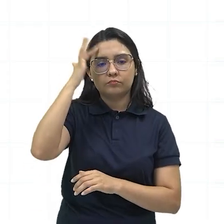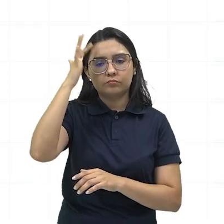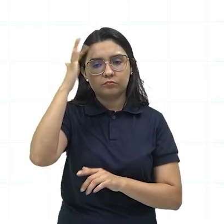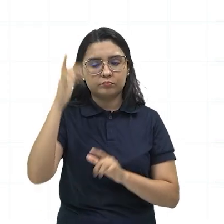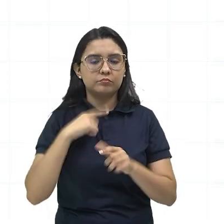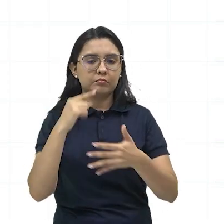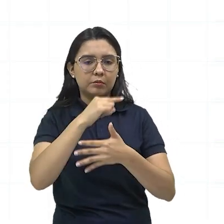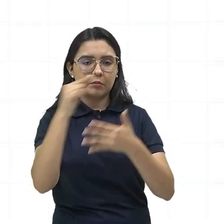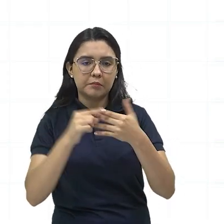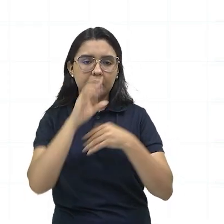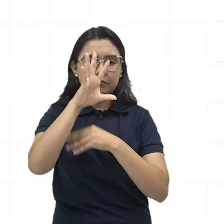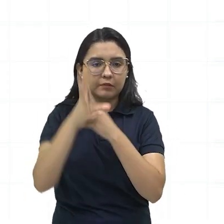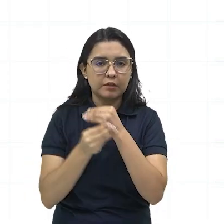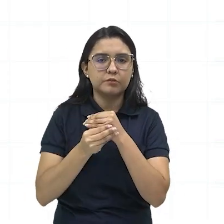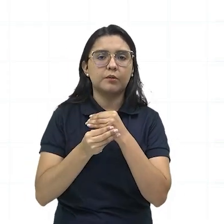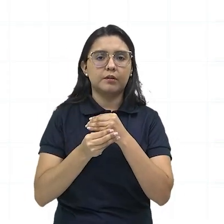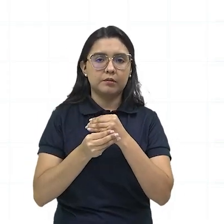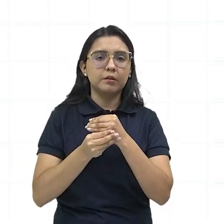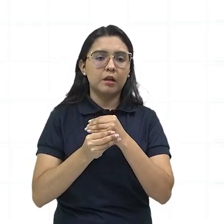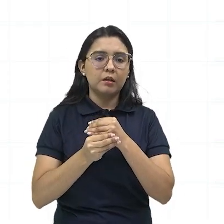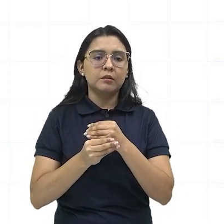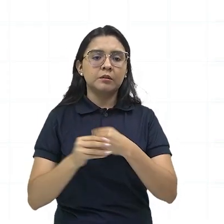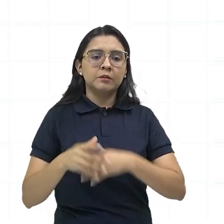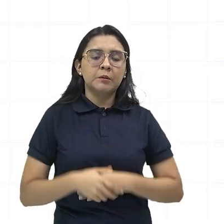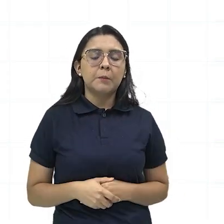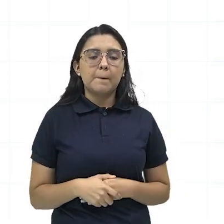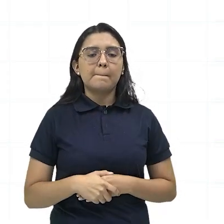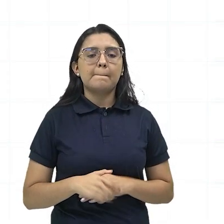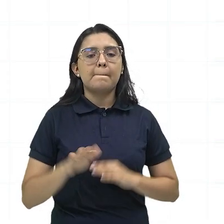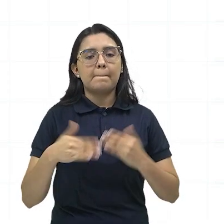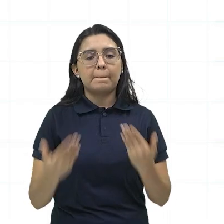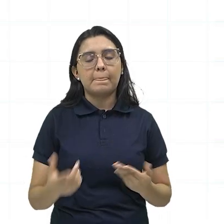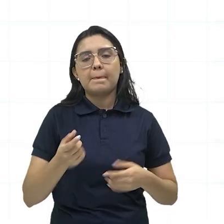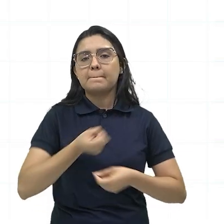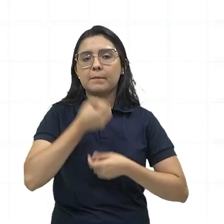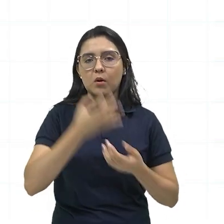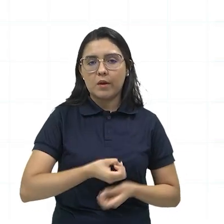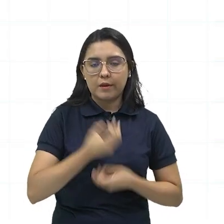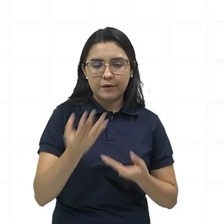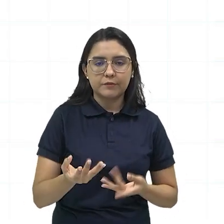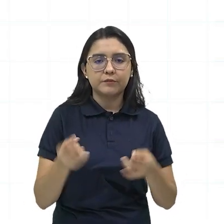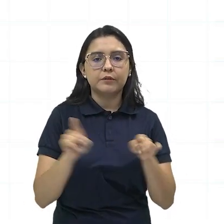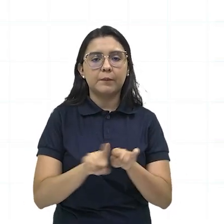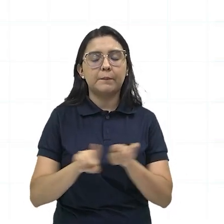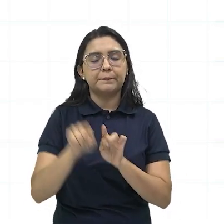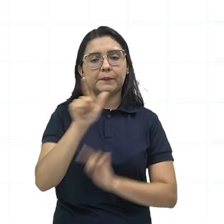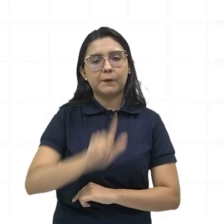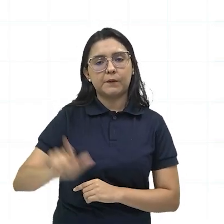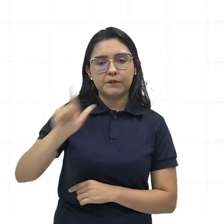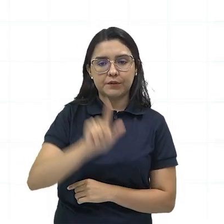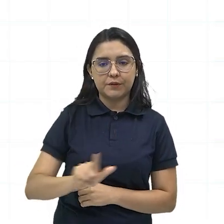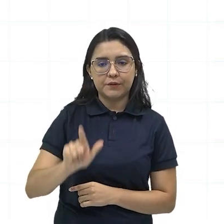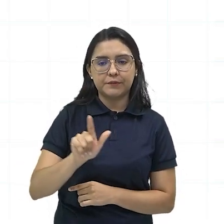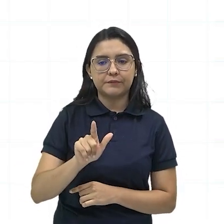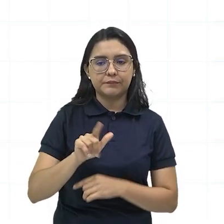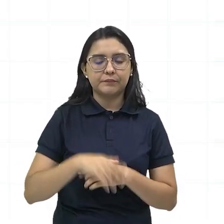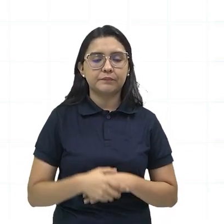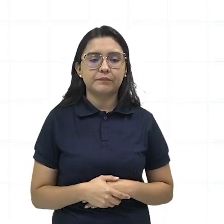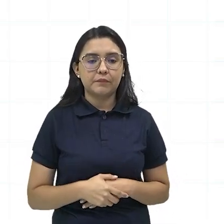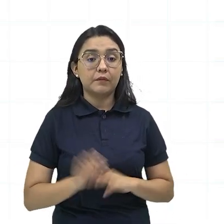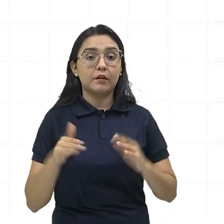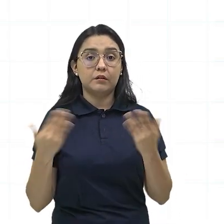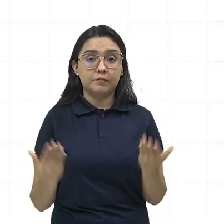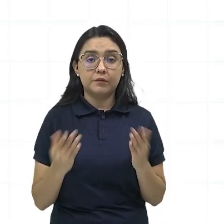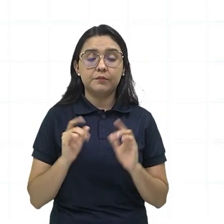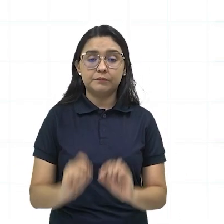que geralmente não estão ali justamente para dar esse tom poético, tom literário àquilo que está sendo escrito. Então, dessa